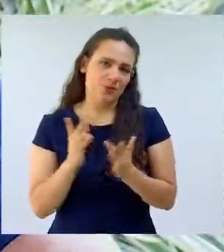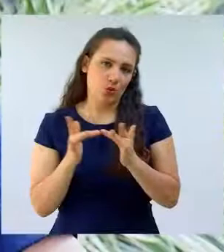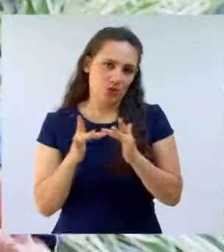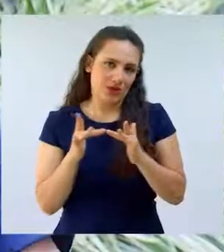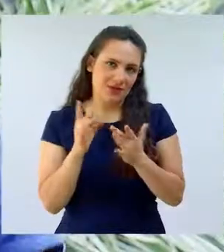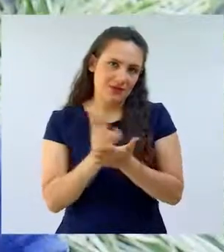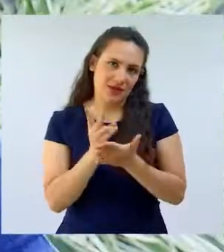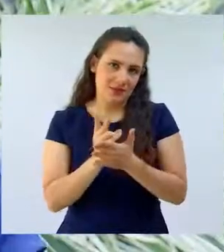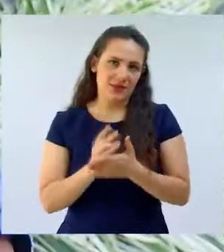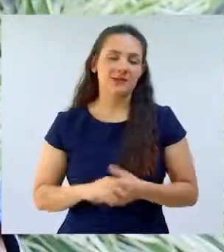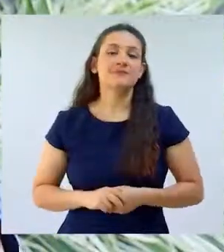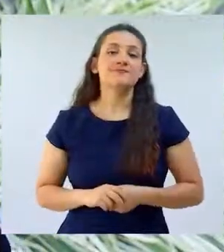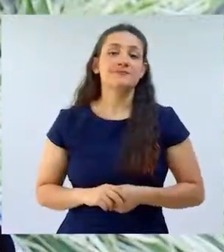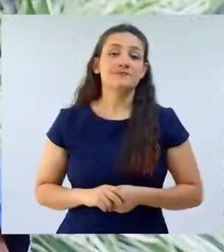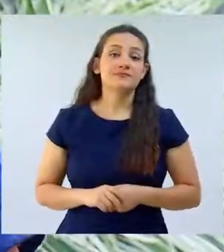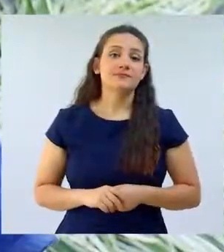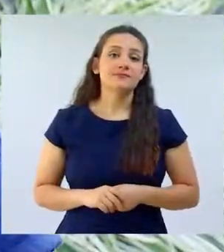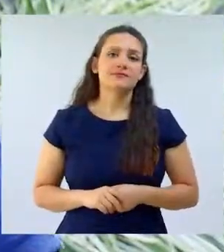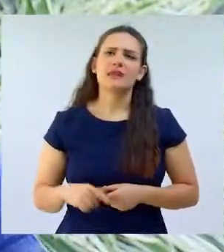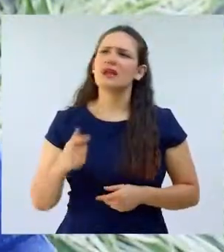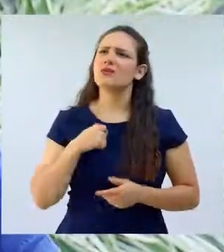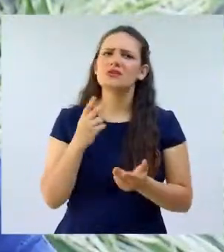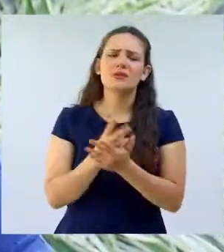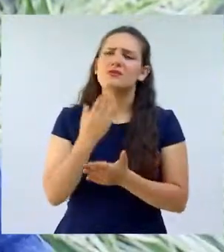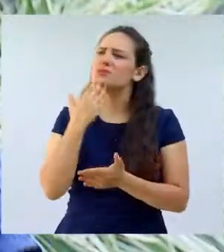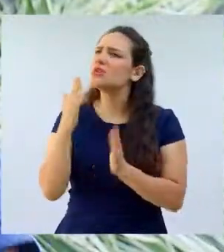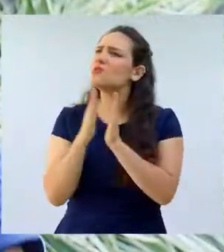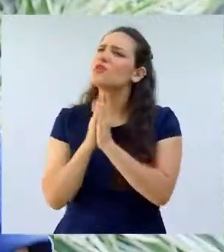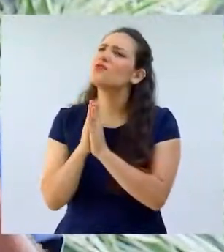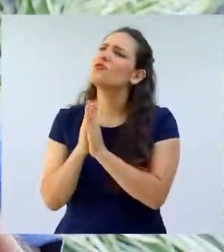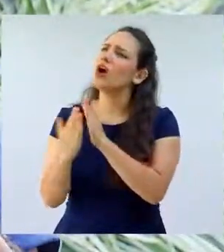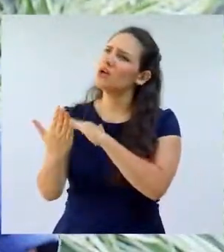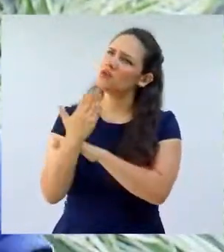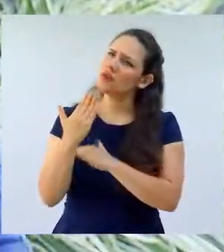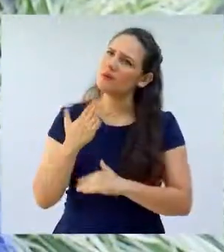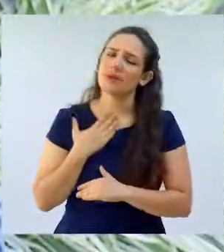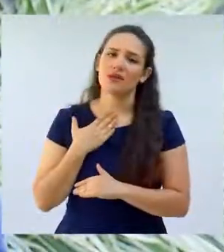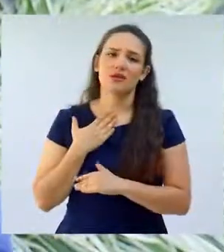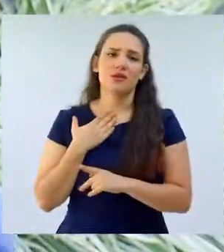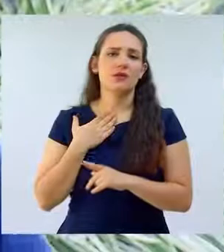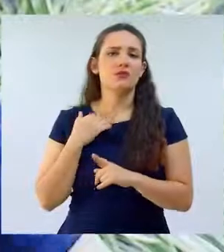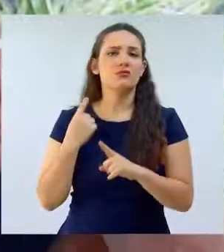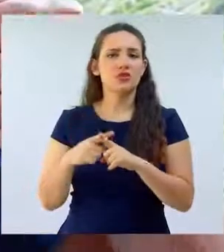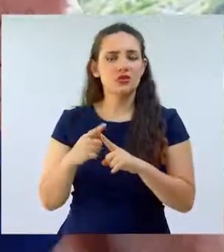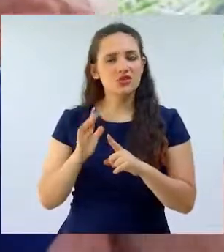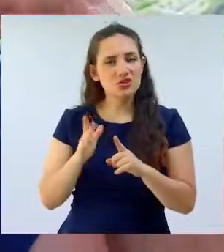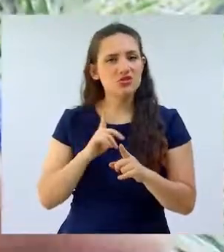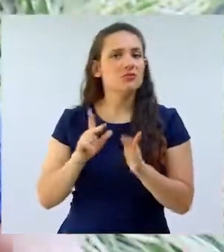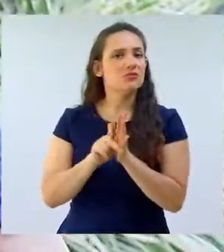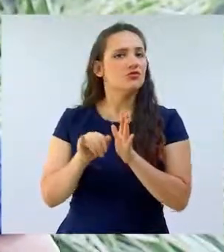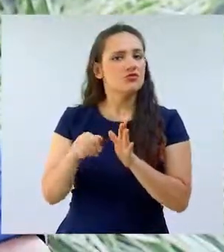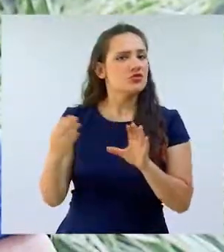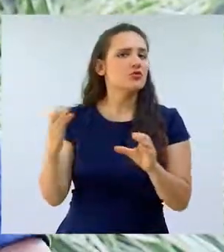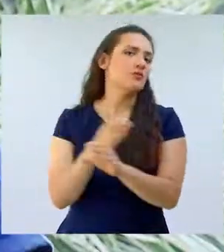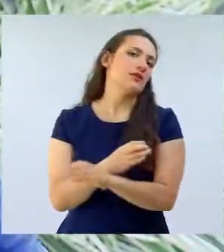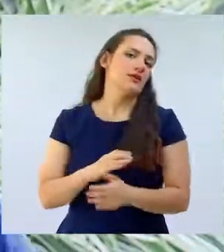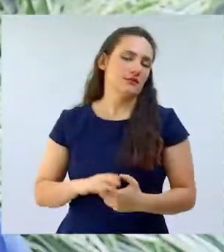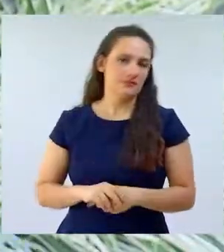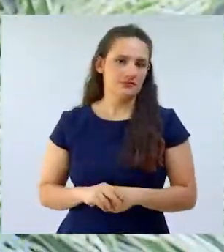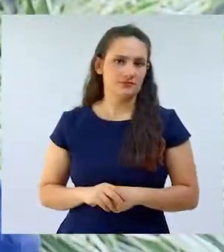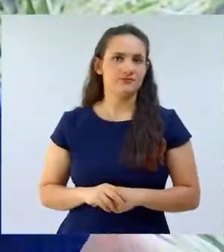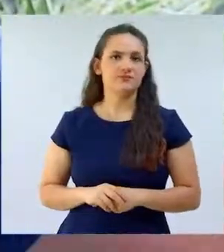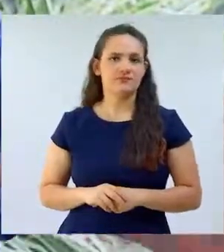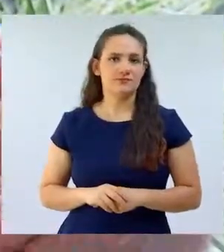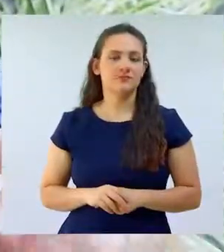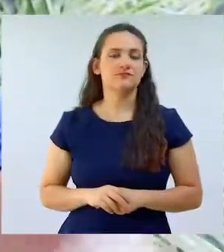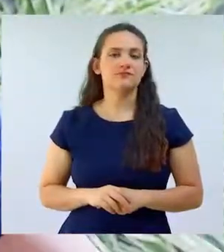por essa relação profissional, porque na realidade o que eu pedia para ele era só que encaminhasse os projetos, porque eu já entregava o projeto na mão pronto.